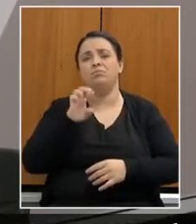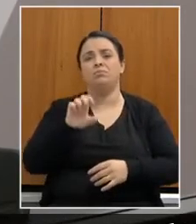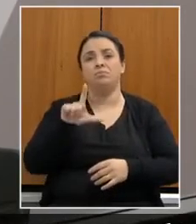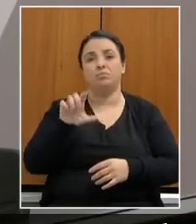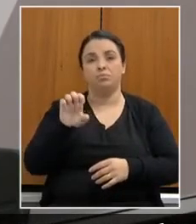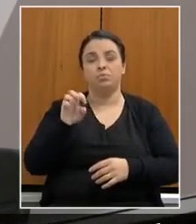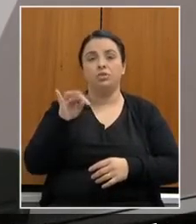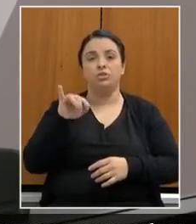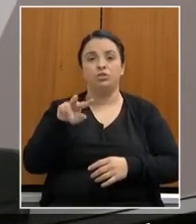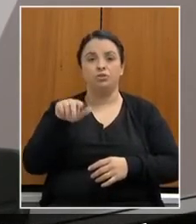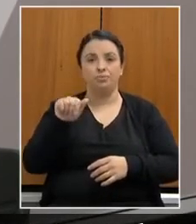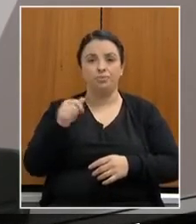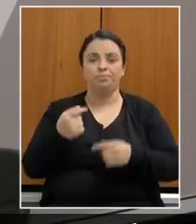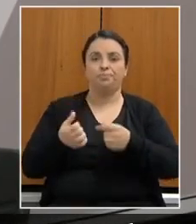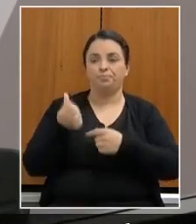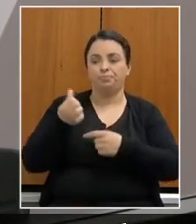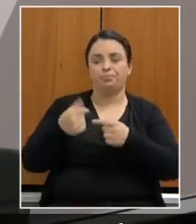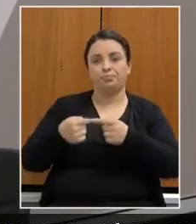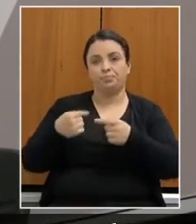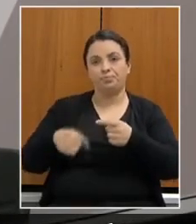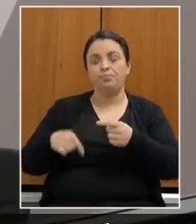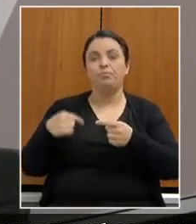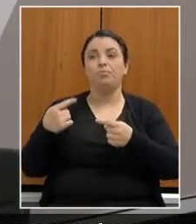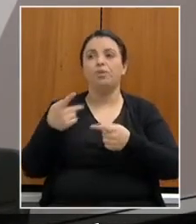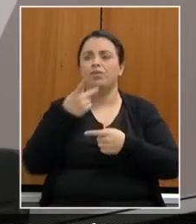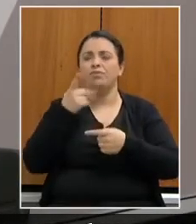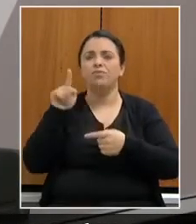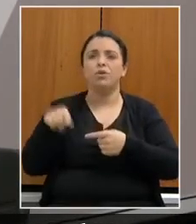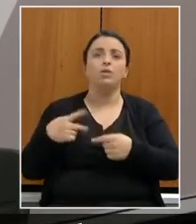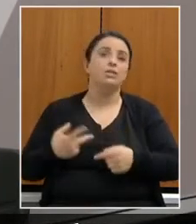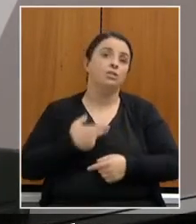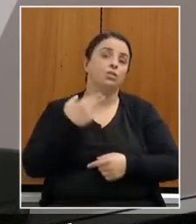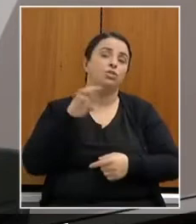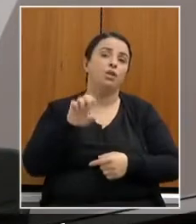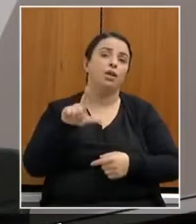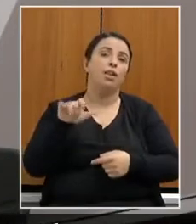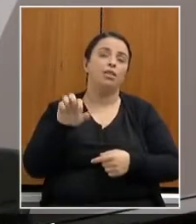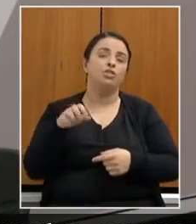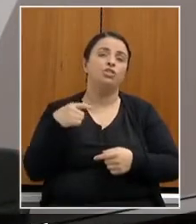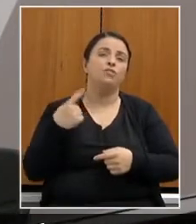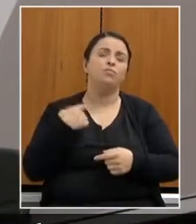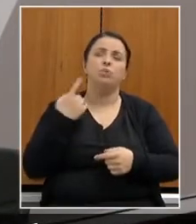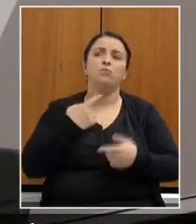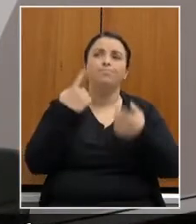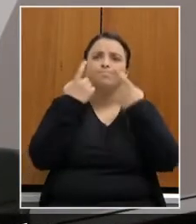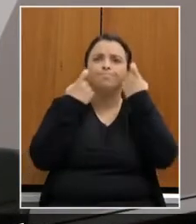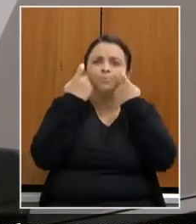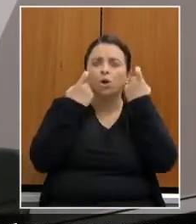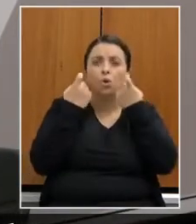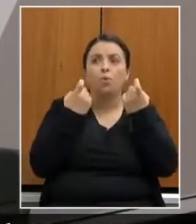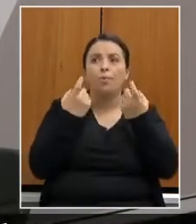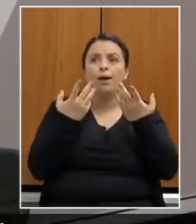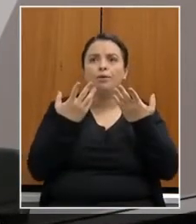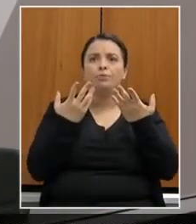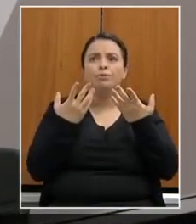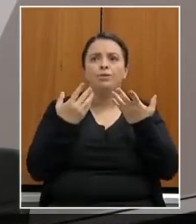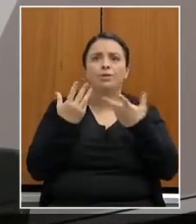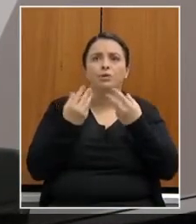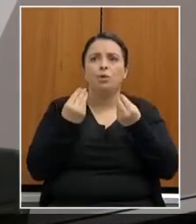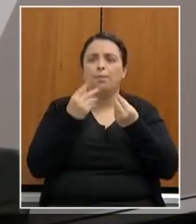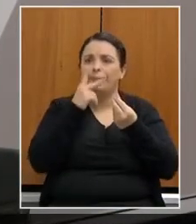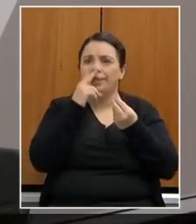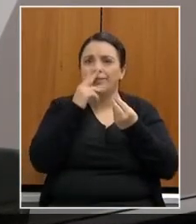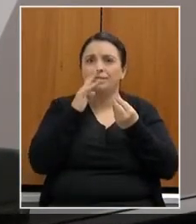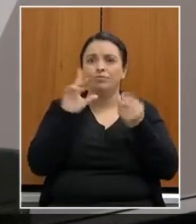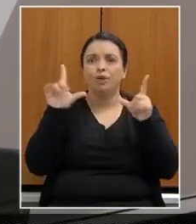-feira recomeçando as cirurgias eletivas para a gente a grande preocupação uma vez que gerou um funil nessas cirurgias e